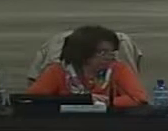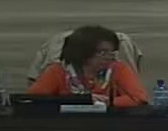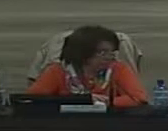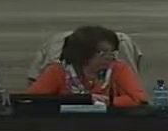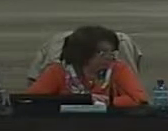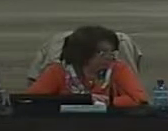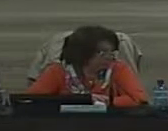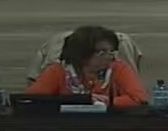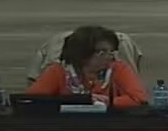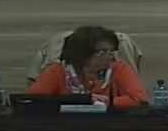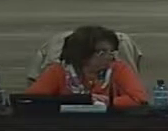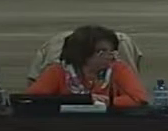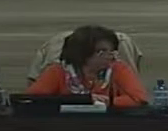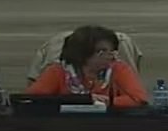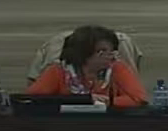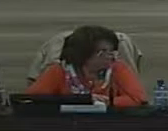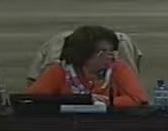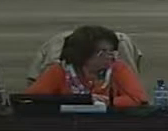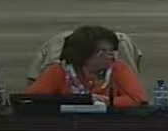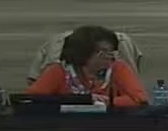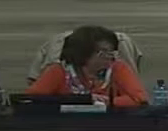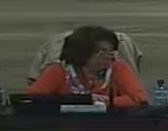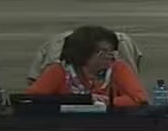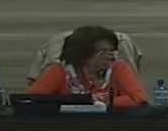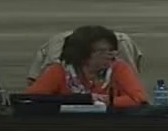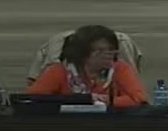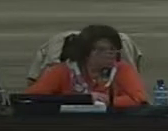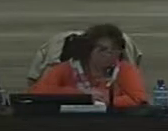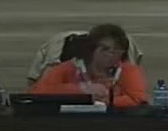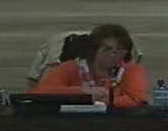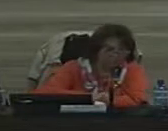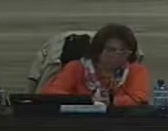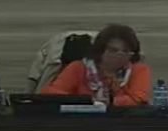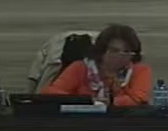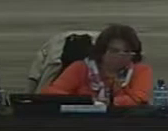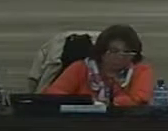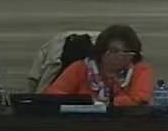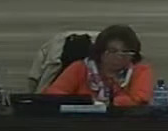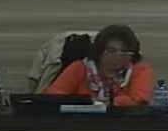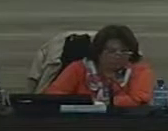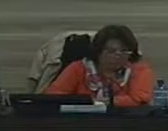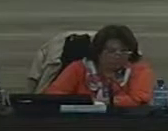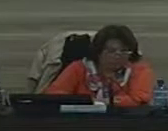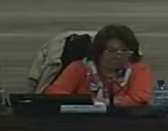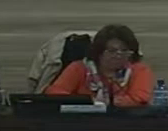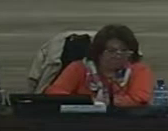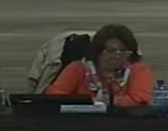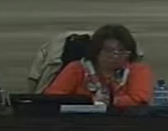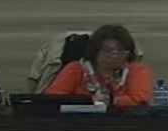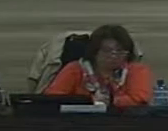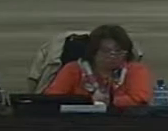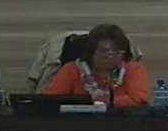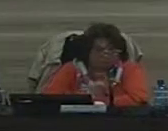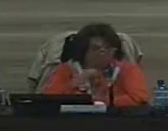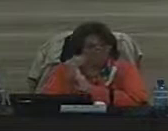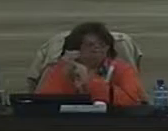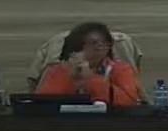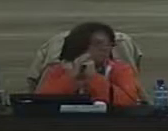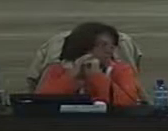empresa que dá assistência técnica a esses aparelhos, eles vão estar aqui em Meira para fazer